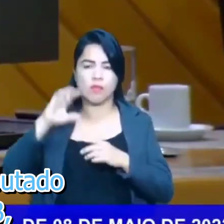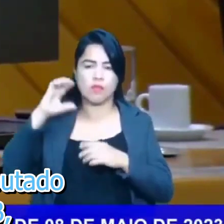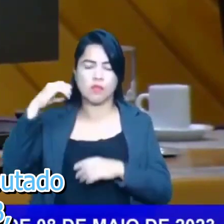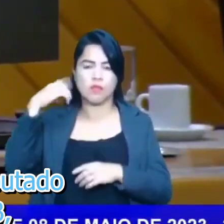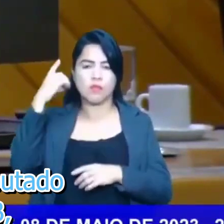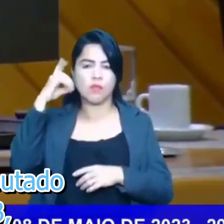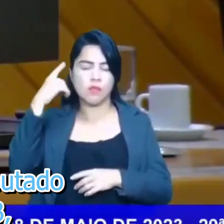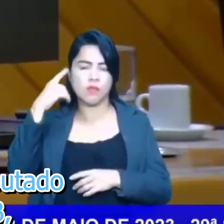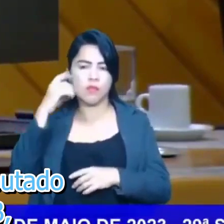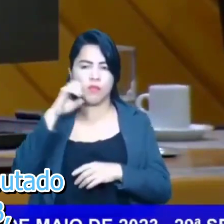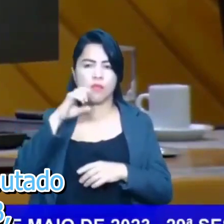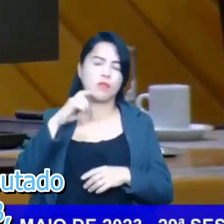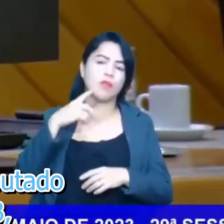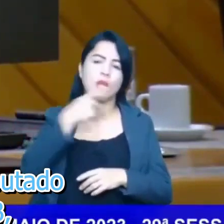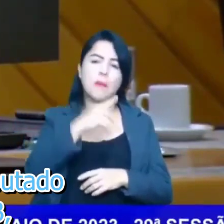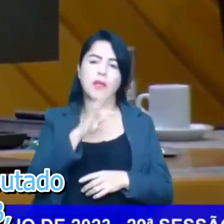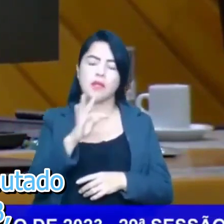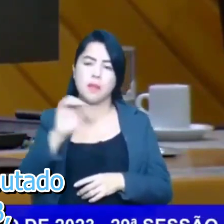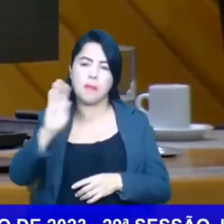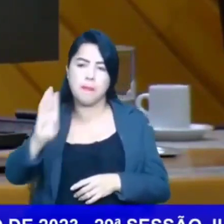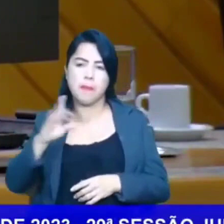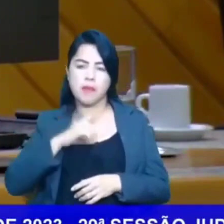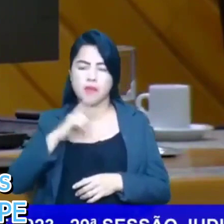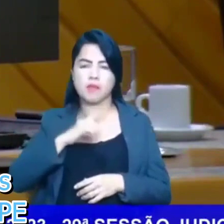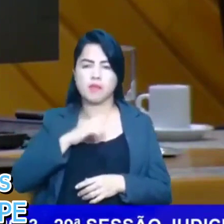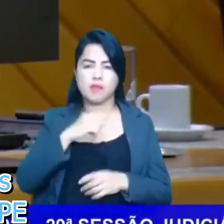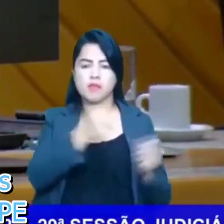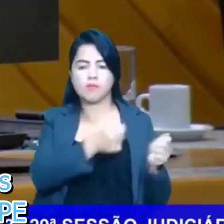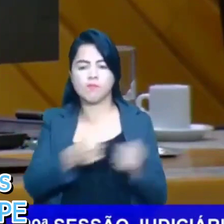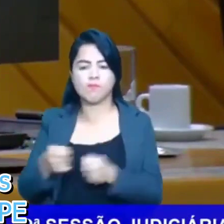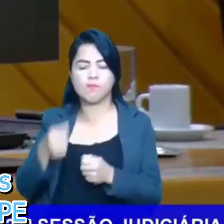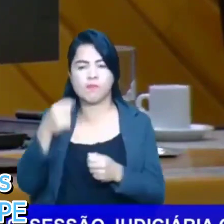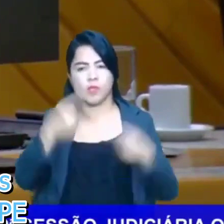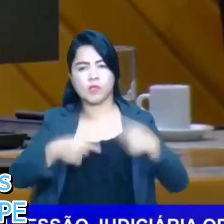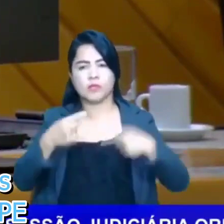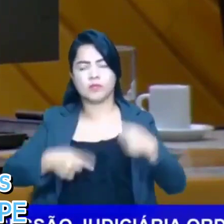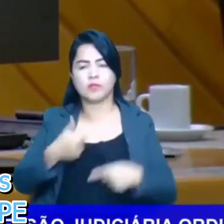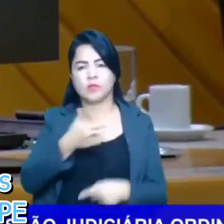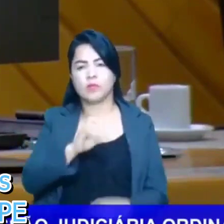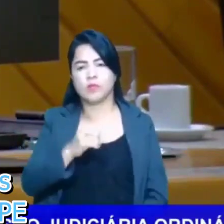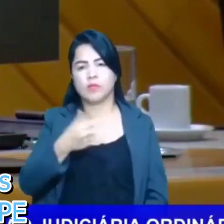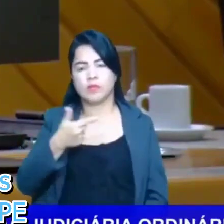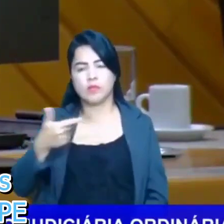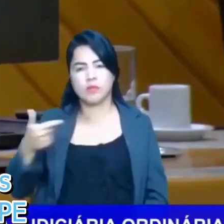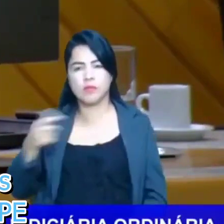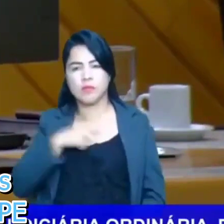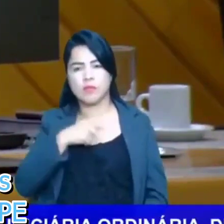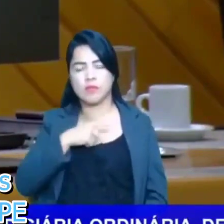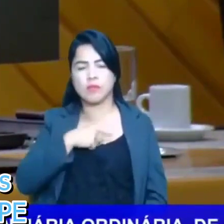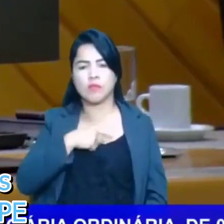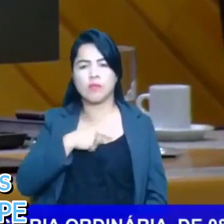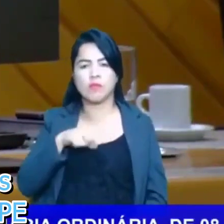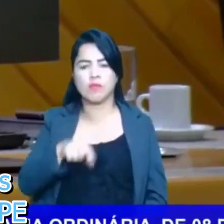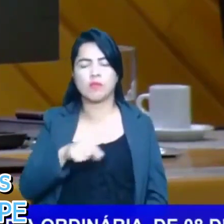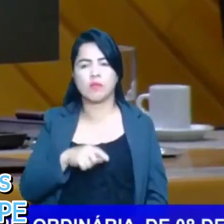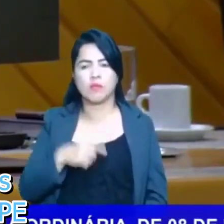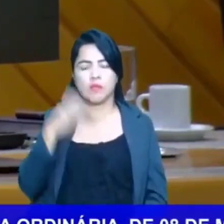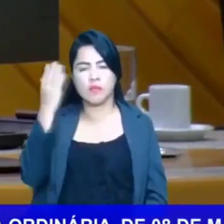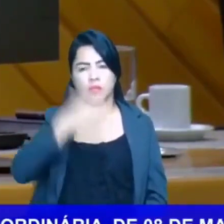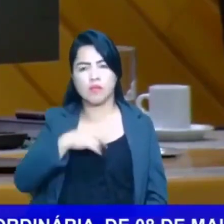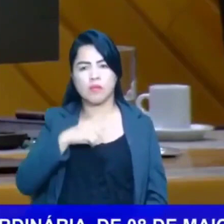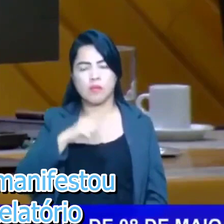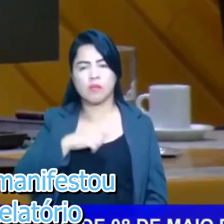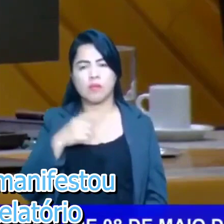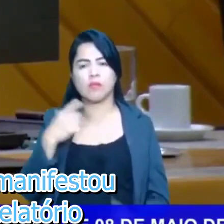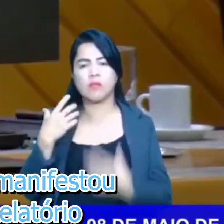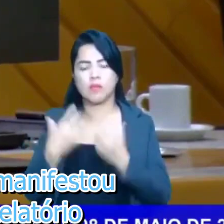Partido Trabalhista Brasileiro, PTB, nas eleições de 2022. Em ambos os feitos, por ocasião de parecer conclusivo, o NACEP